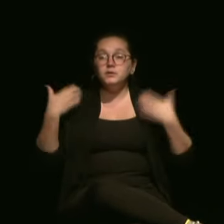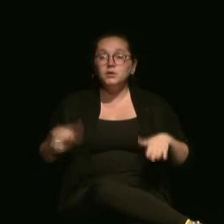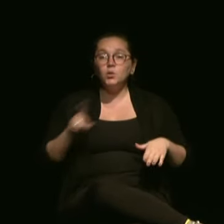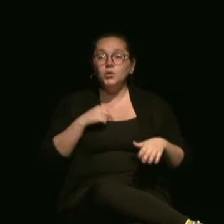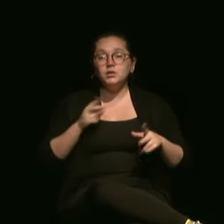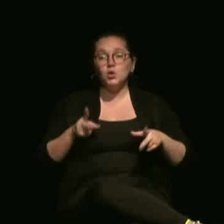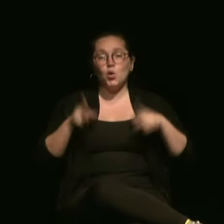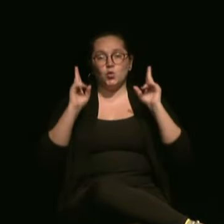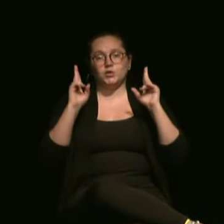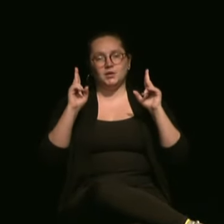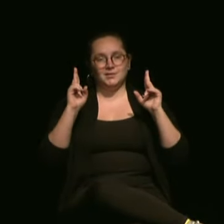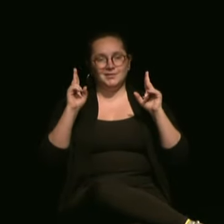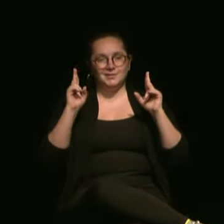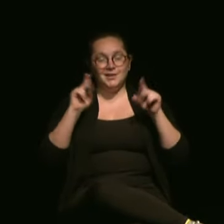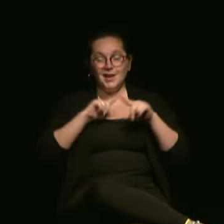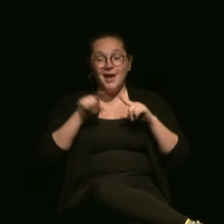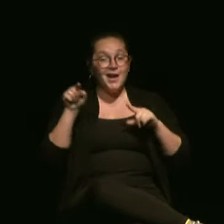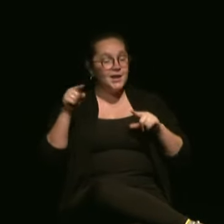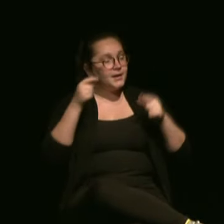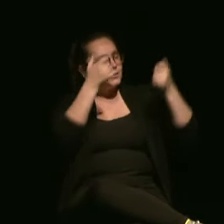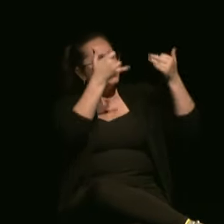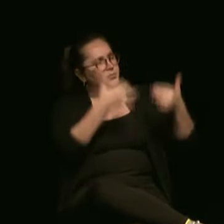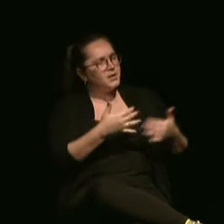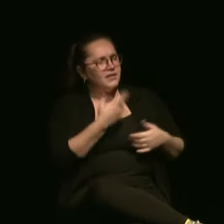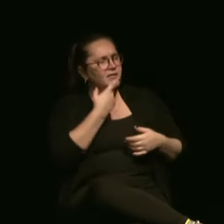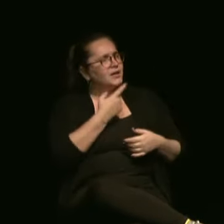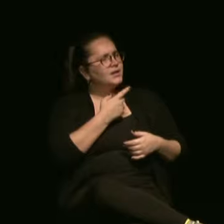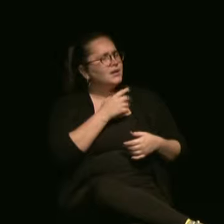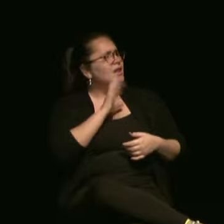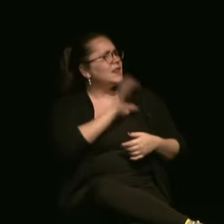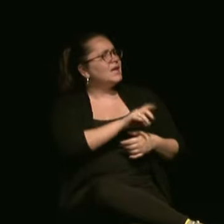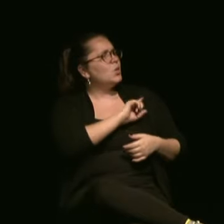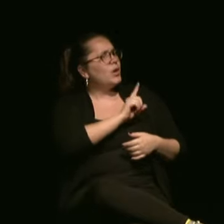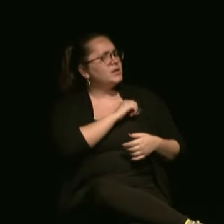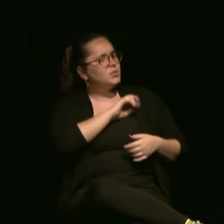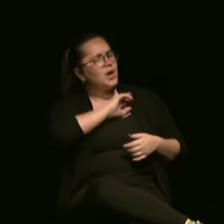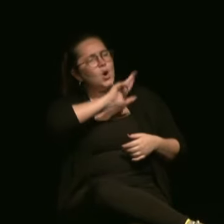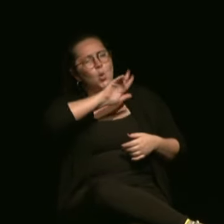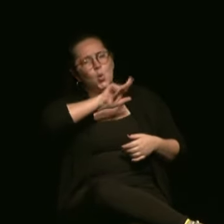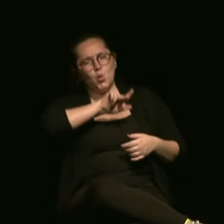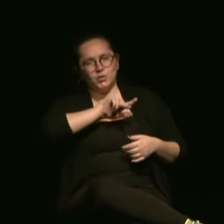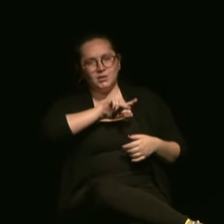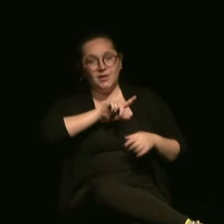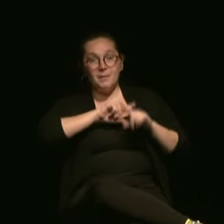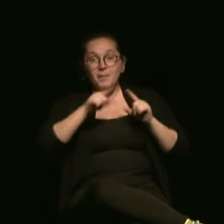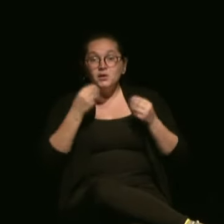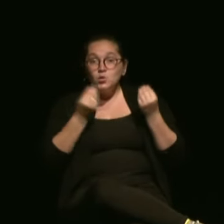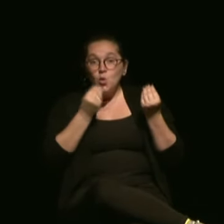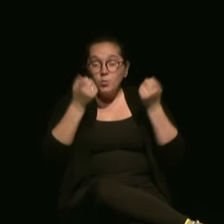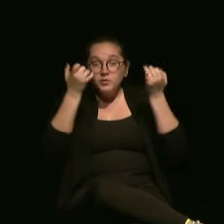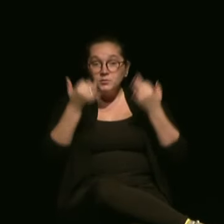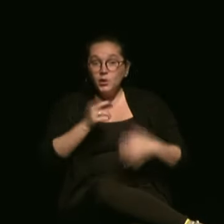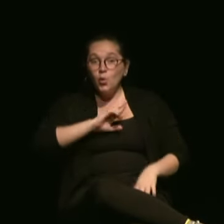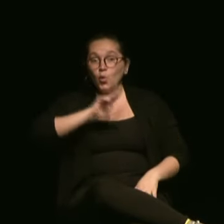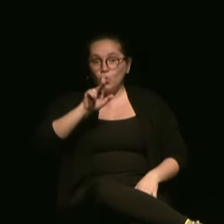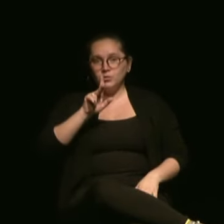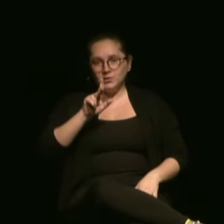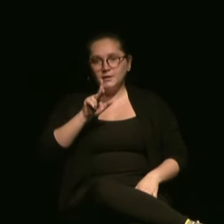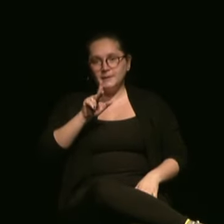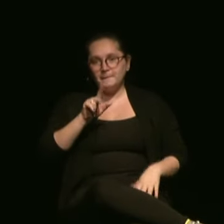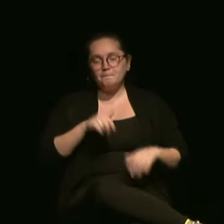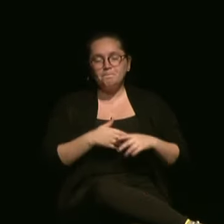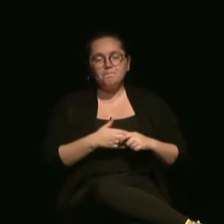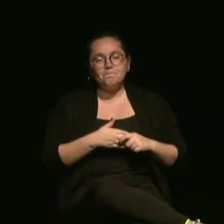enfim, ele não explica direito. Não é isso, é outra coisa. E para explicar que outra coisa é essa, eu vou ter que fazer um desvio